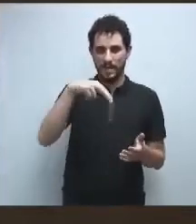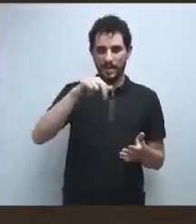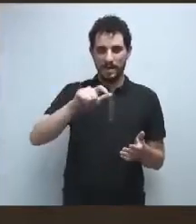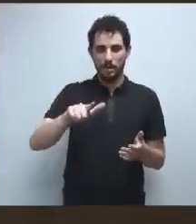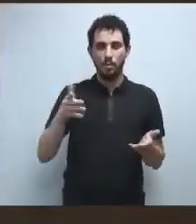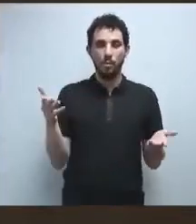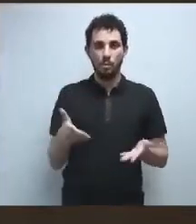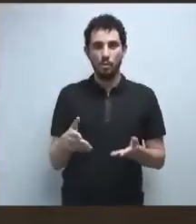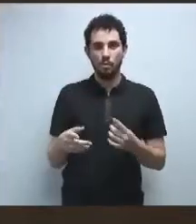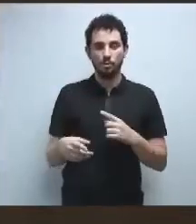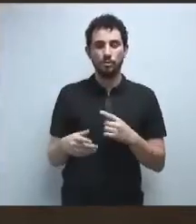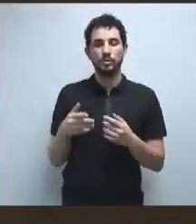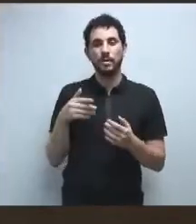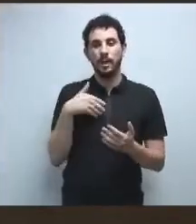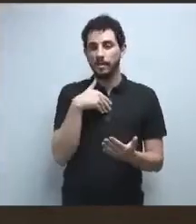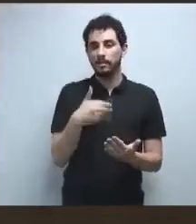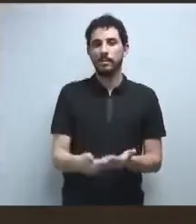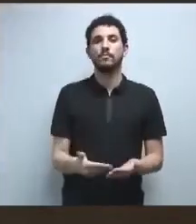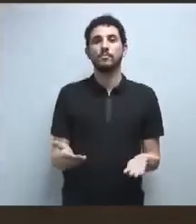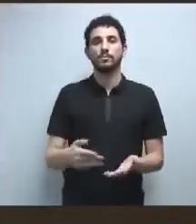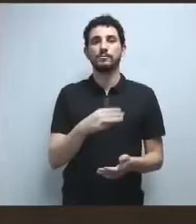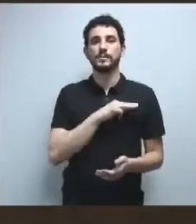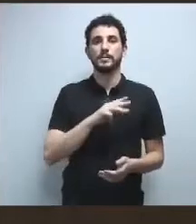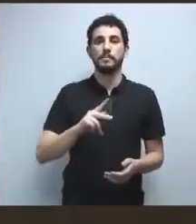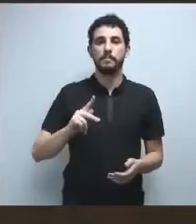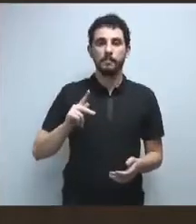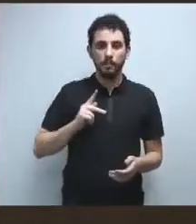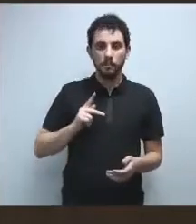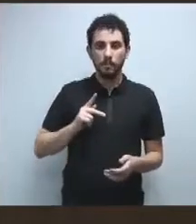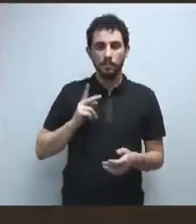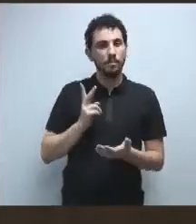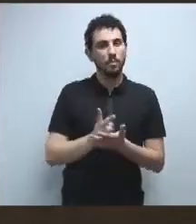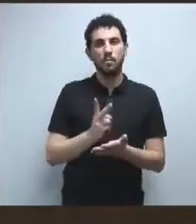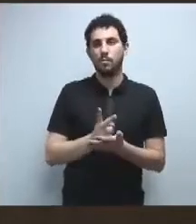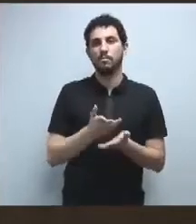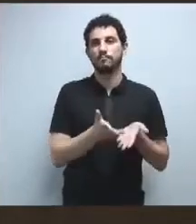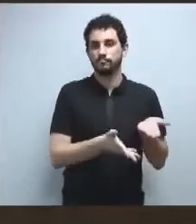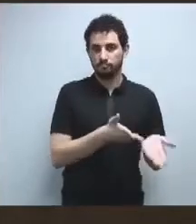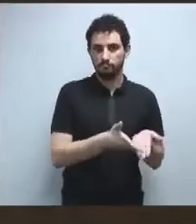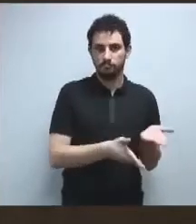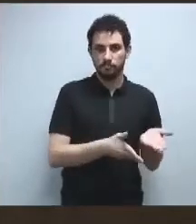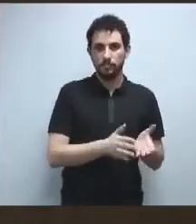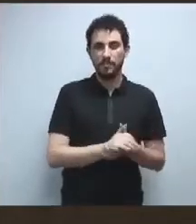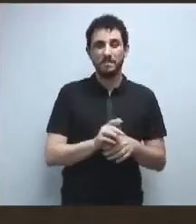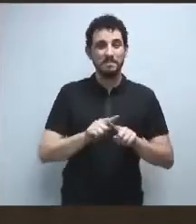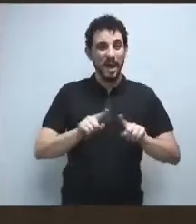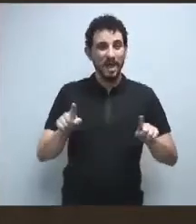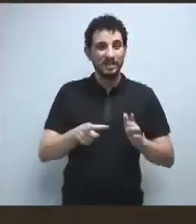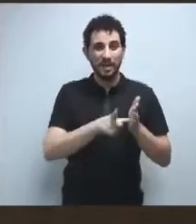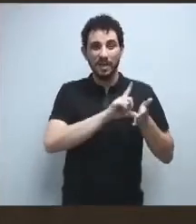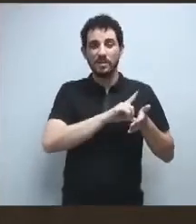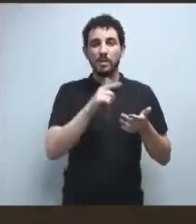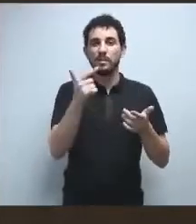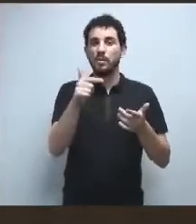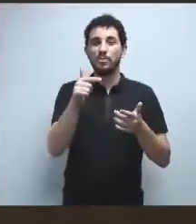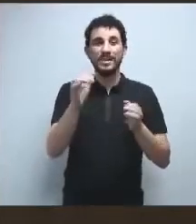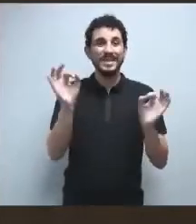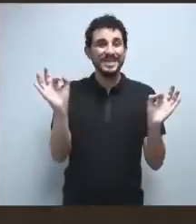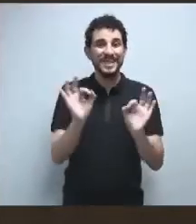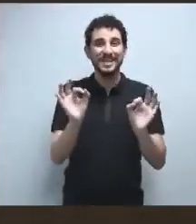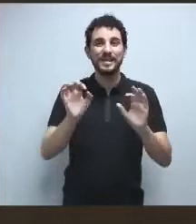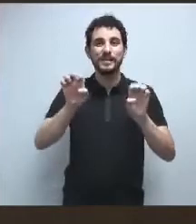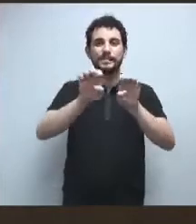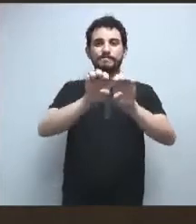típicas do ministério público até hoje havia uma total falta de infraestrutura